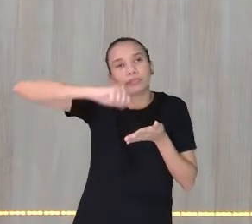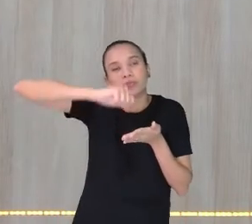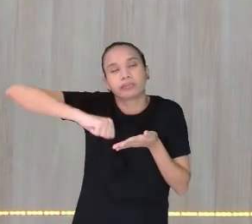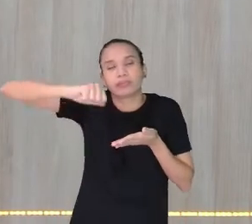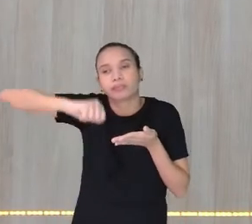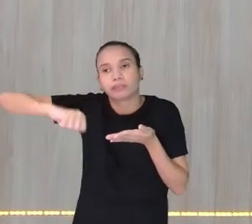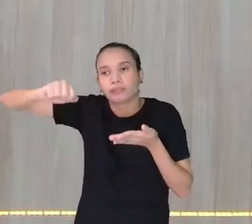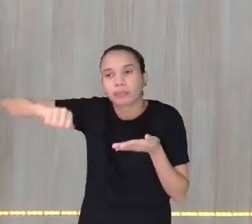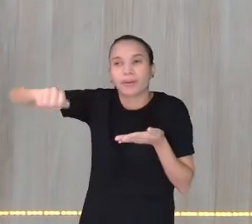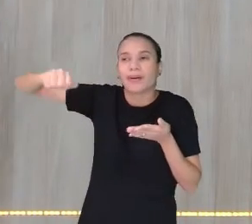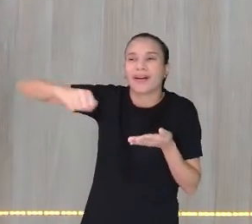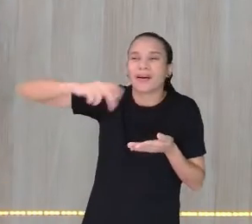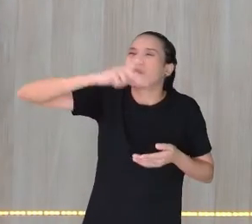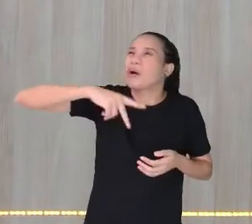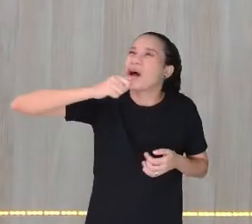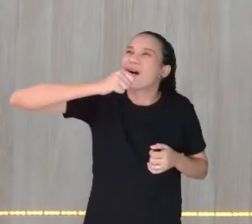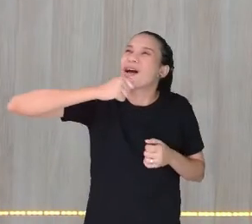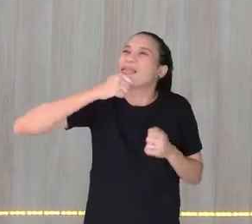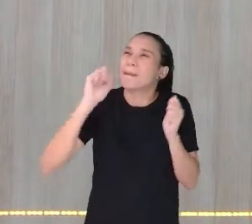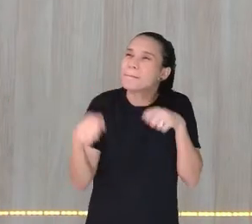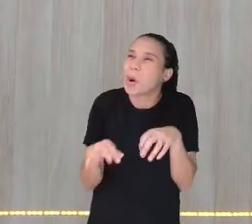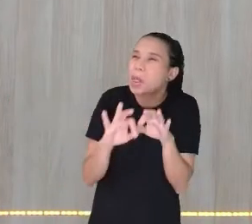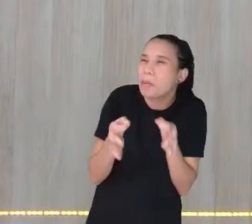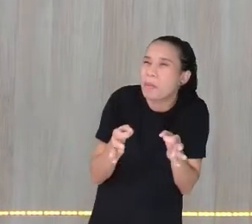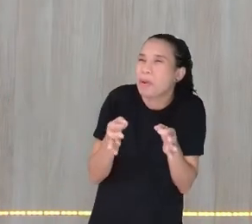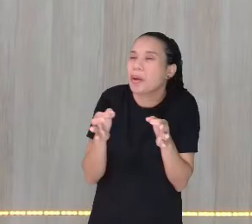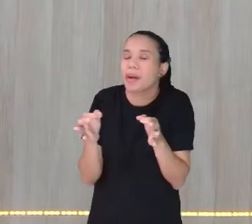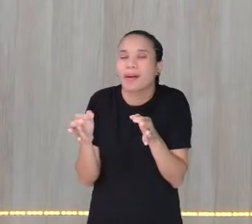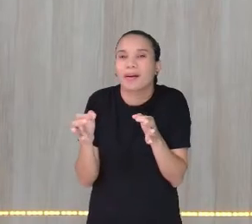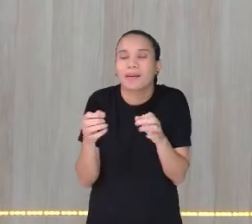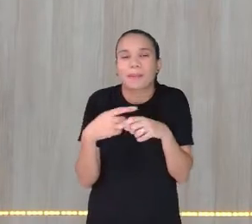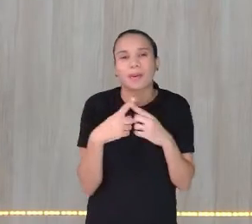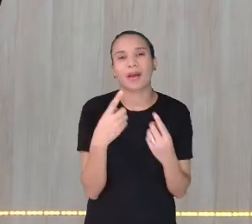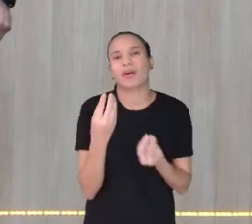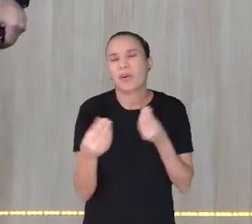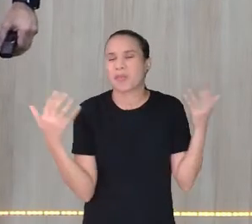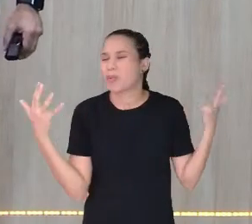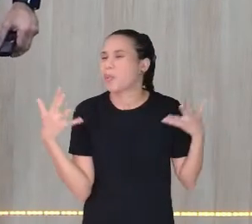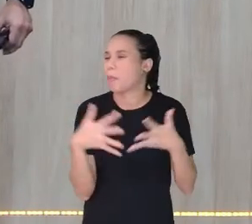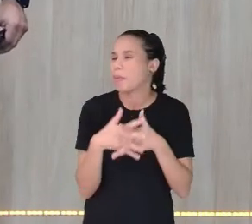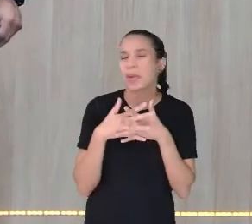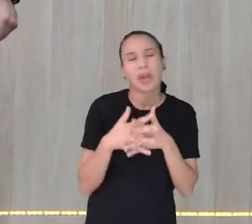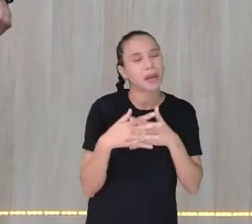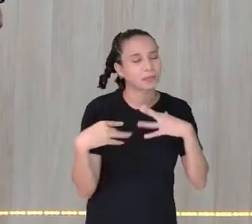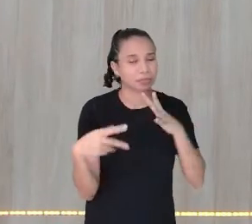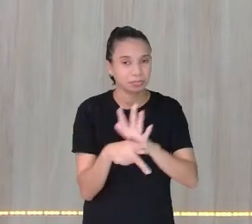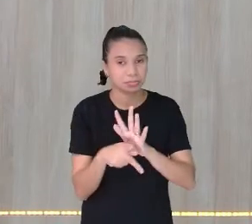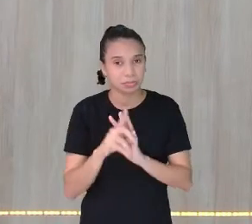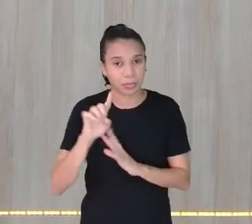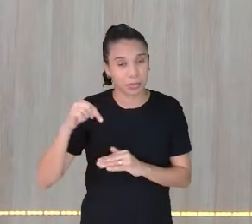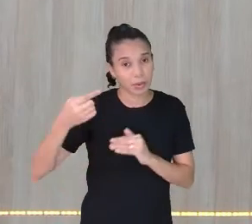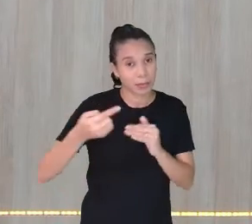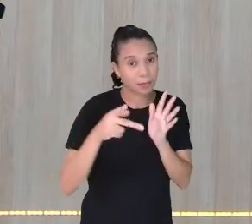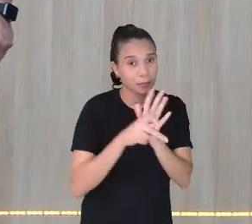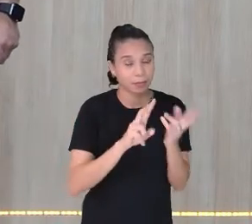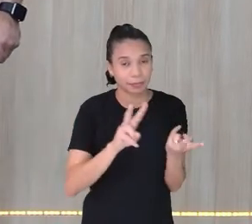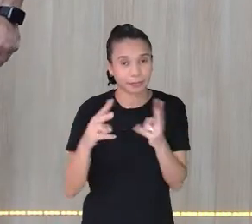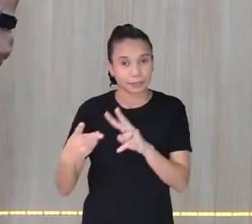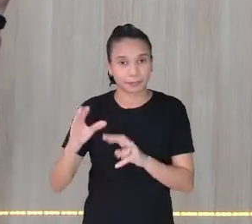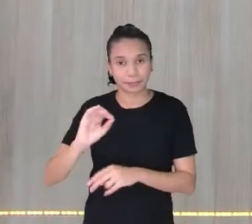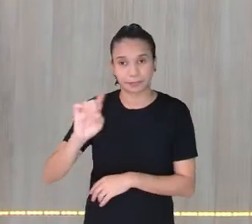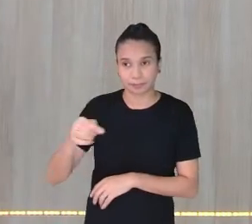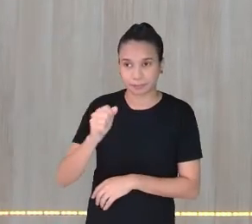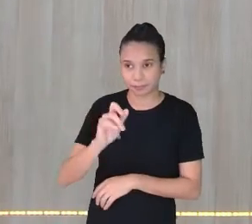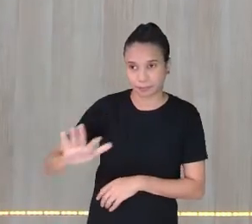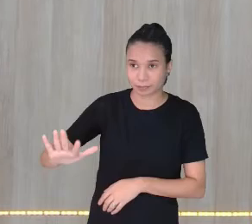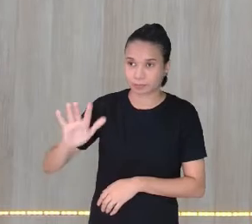tá? Ah, Pedro, ainda dá para simplificar aqui por 2, mas aí vai ser mais complicado para você passar para um número